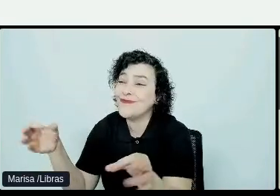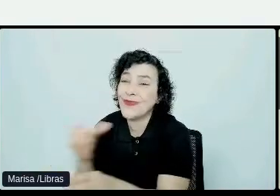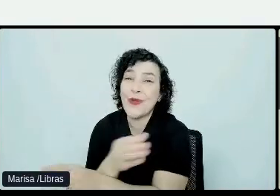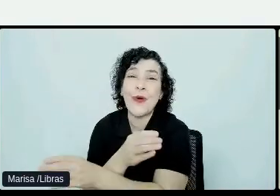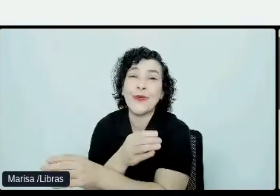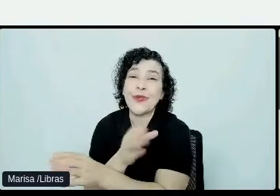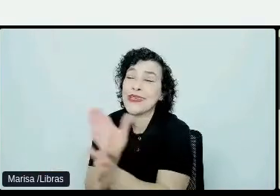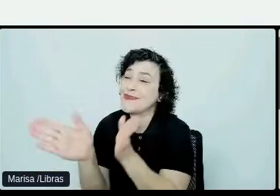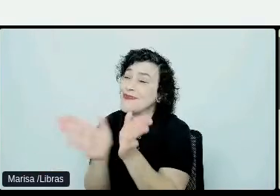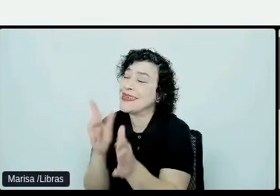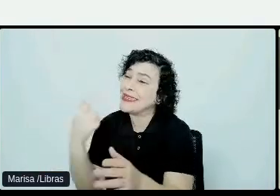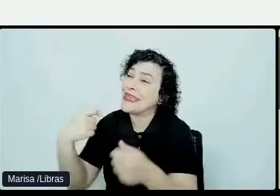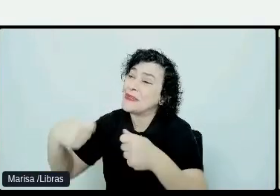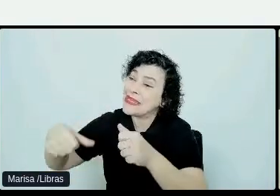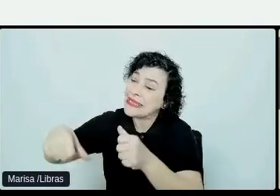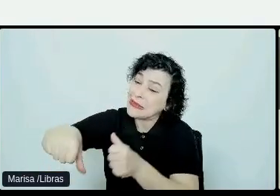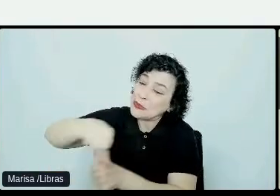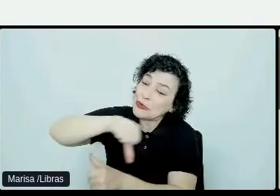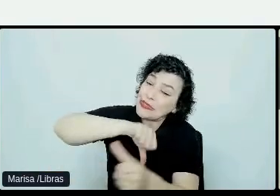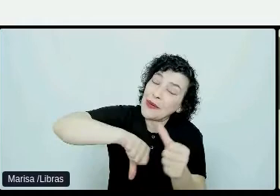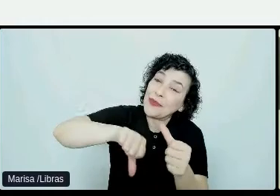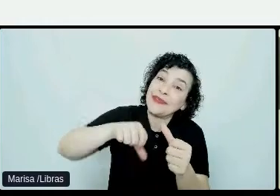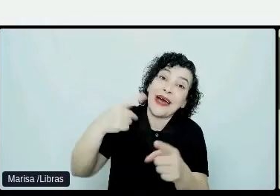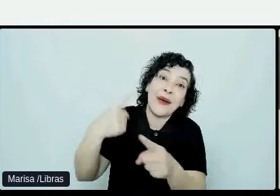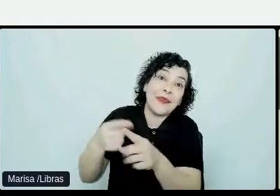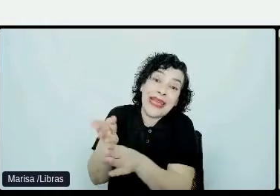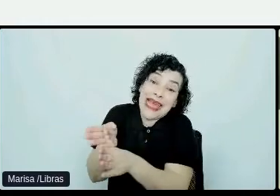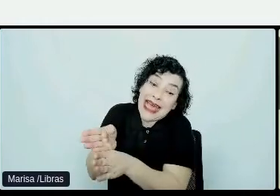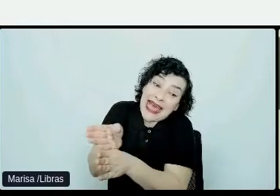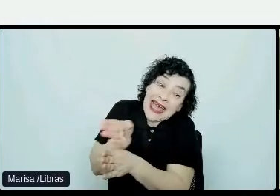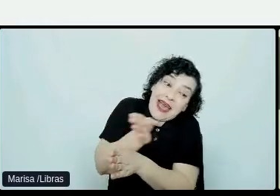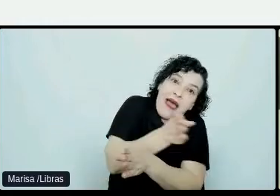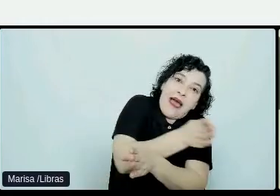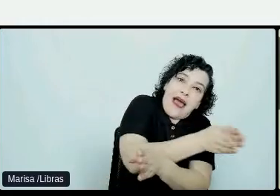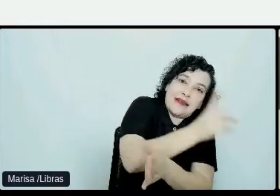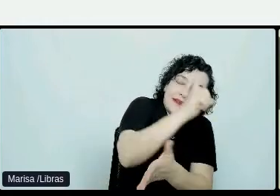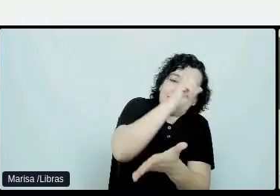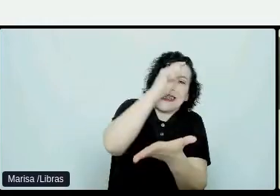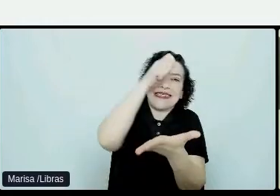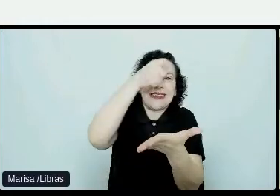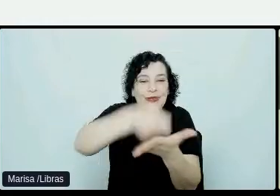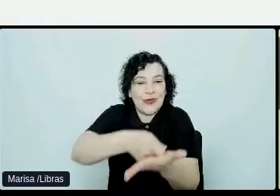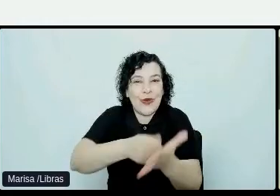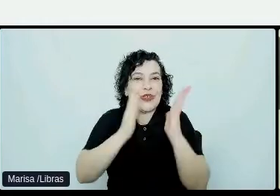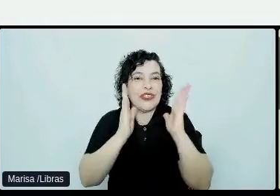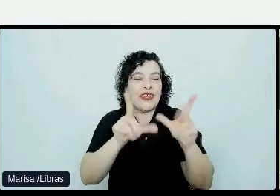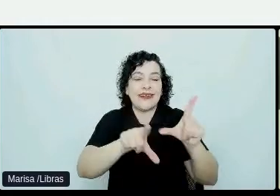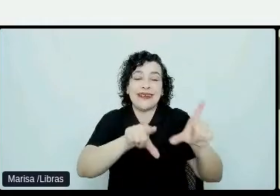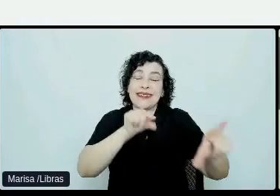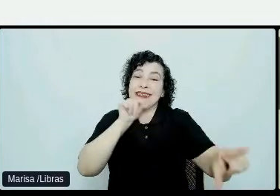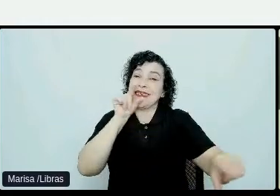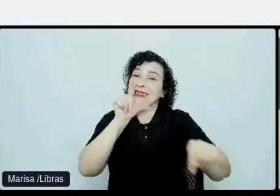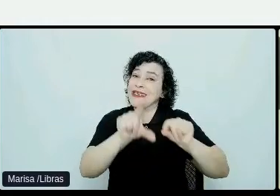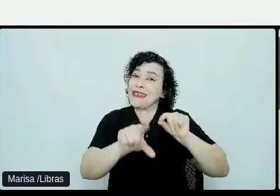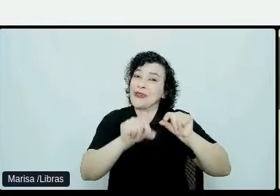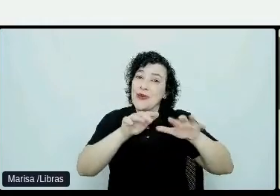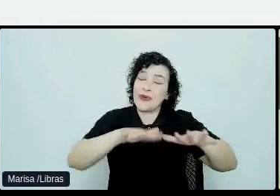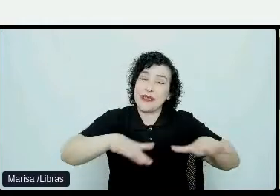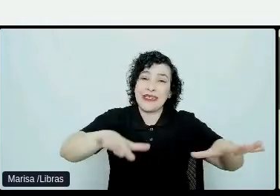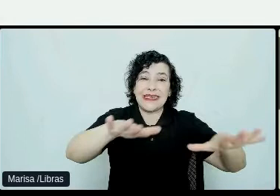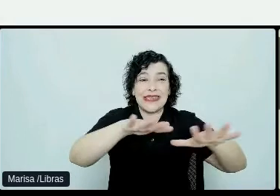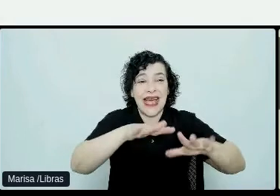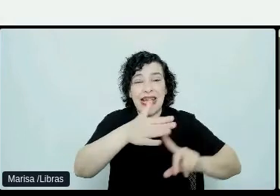tempo, porque decisões foram tomadas, né, decisões de negócio, decisões, de tecnologia,